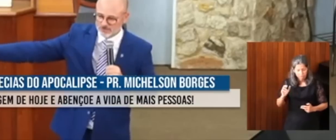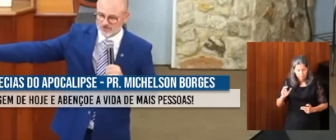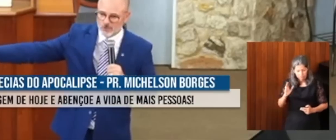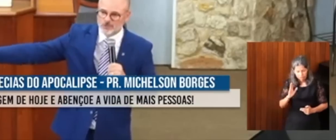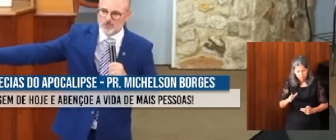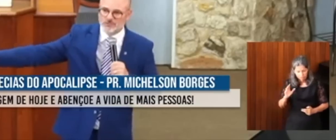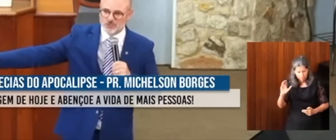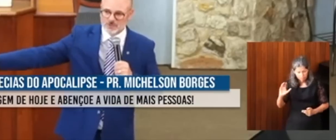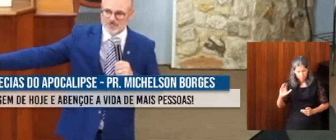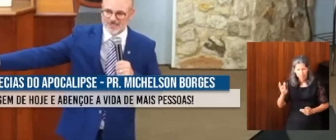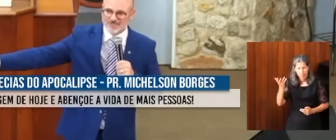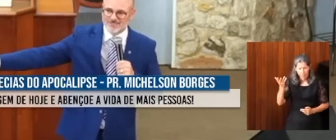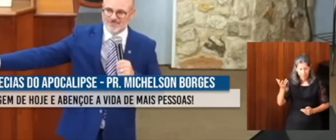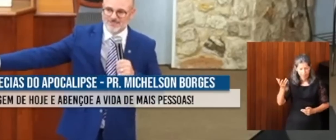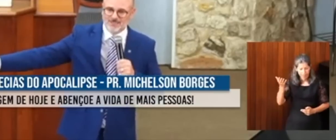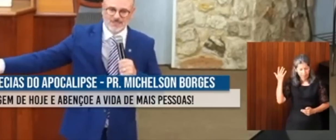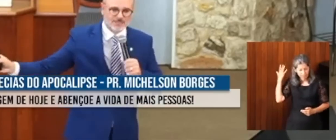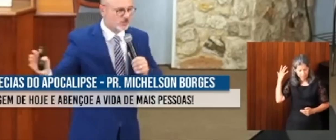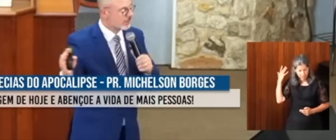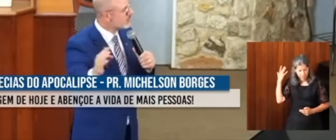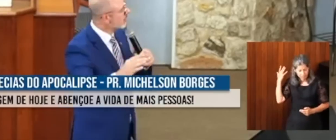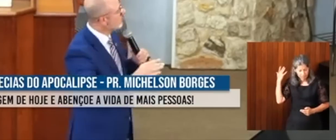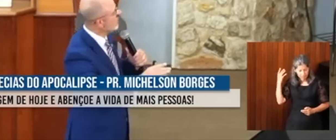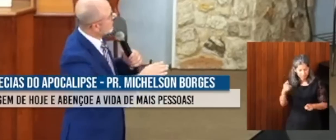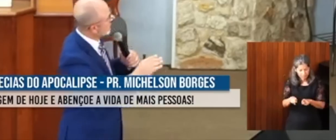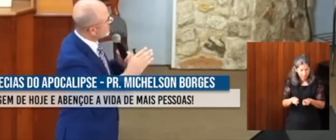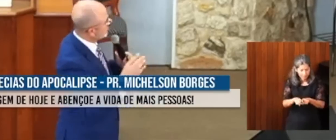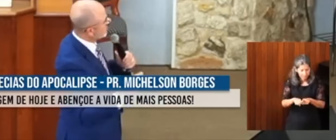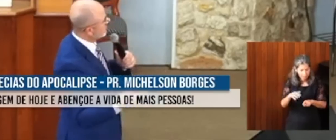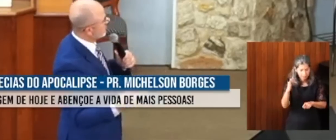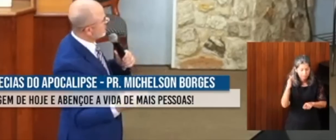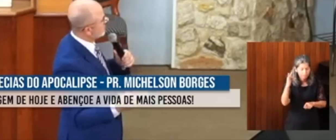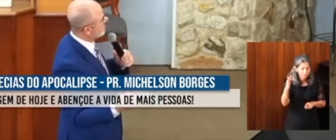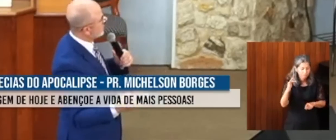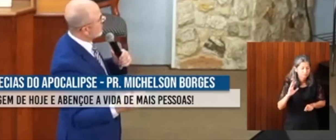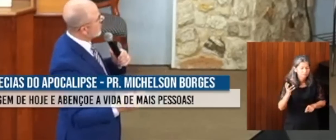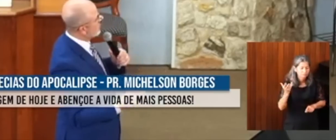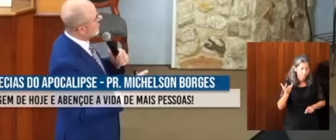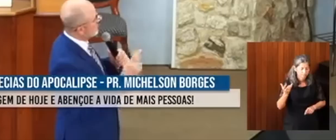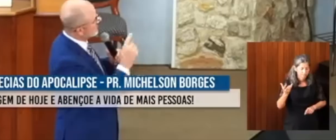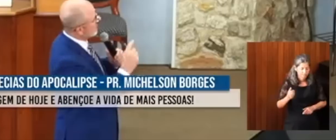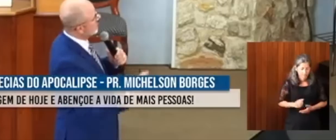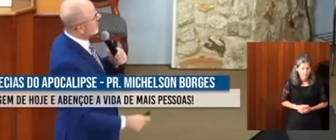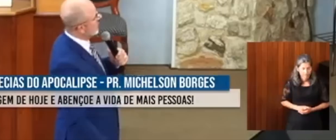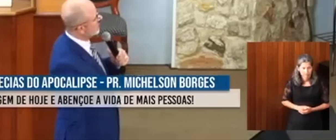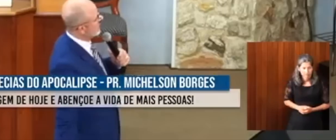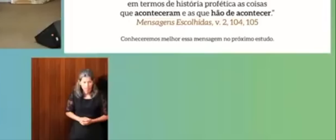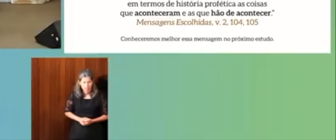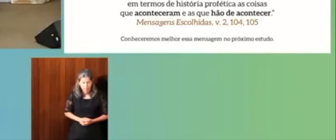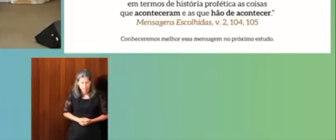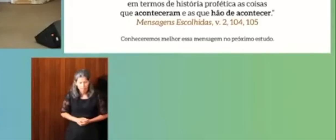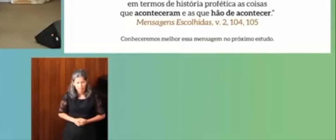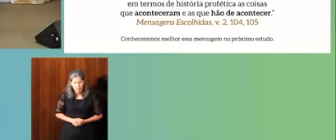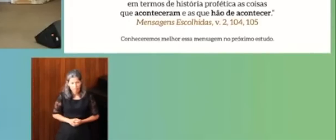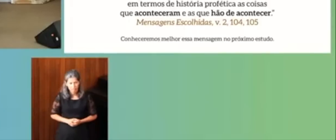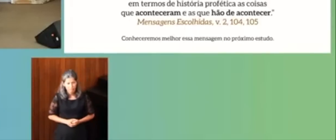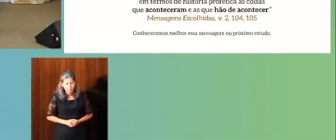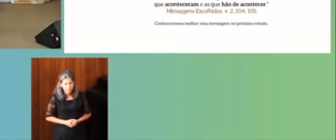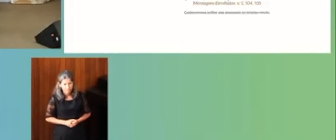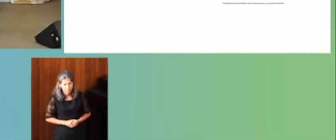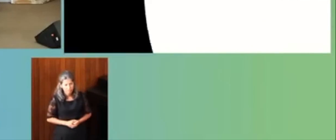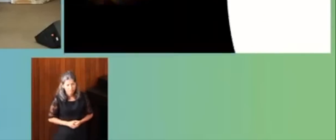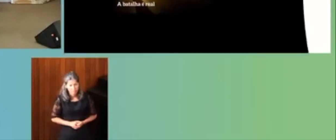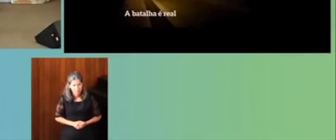acontecer. Olha o historicismo aqui, né? As que aconteceram e as que hão de acontecer. Conheceremos melhor essa mensagem no